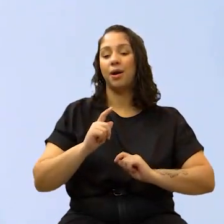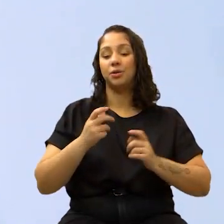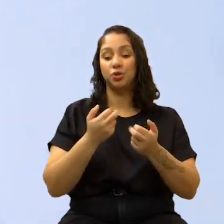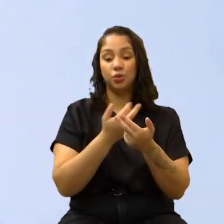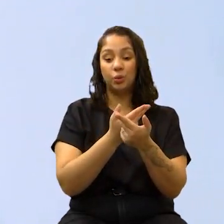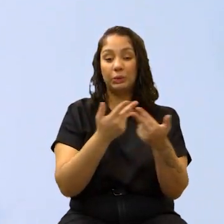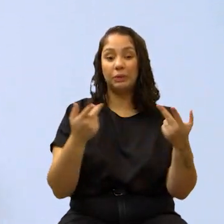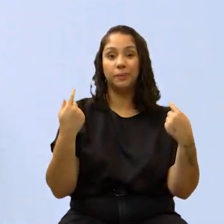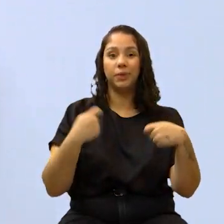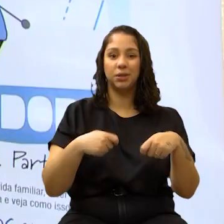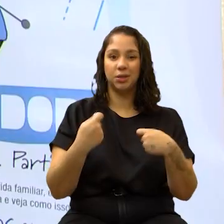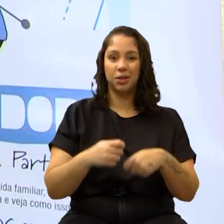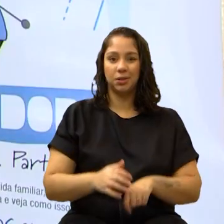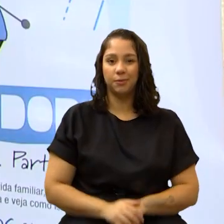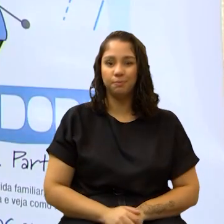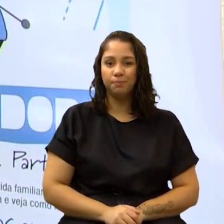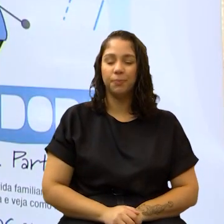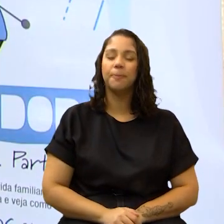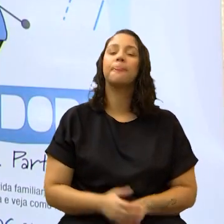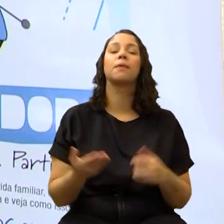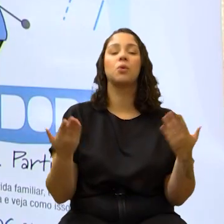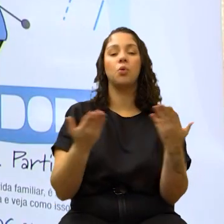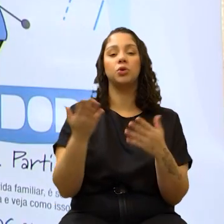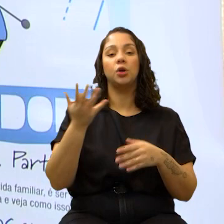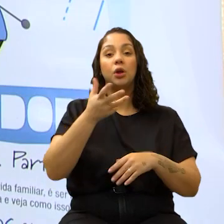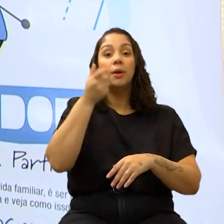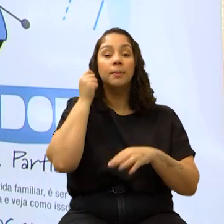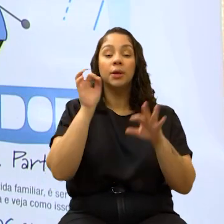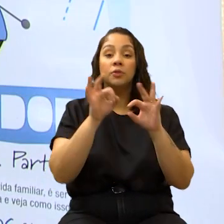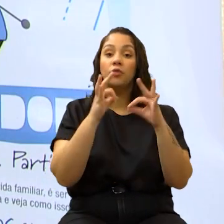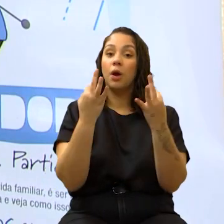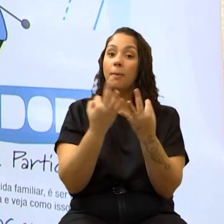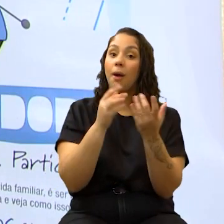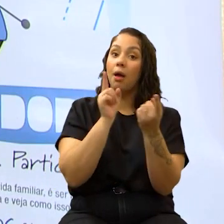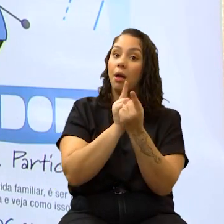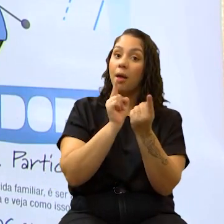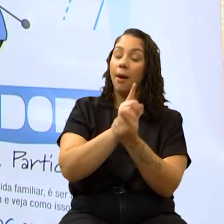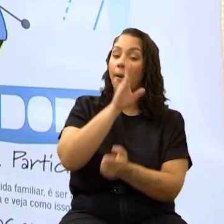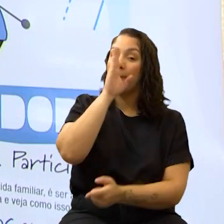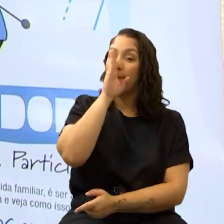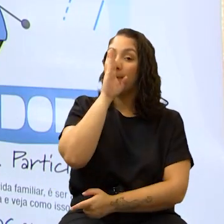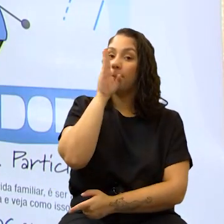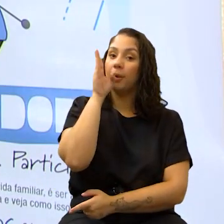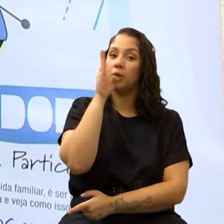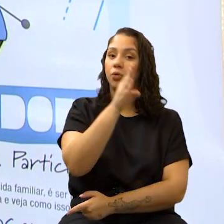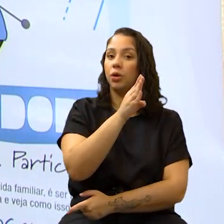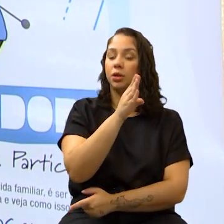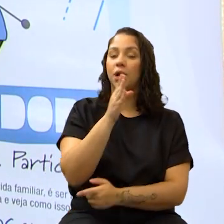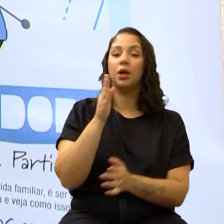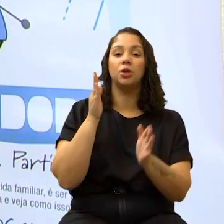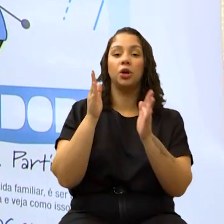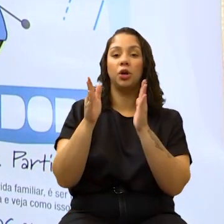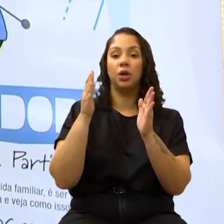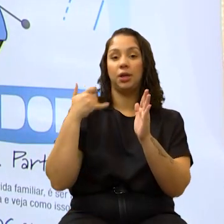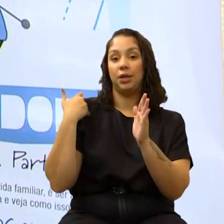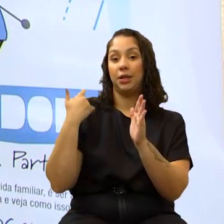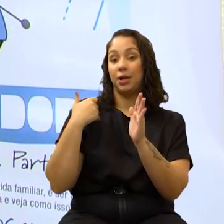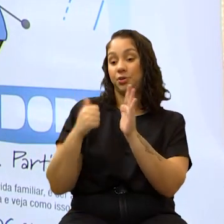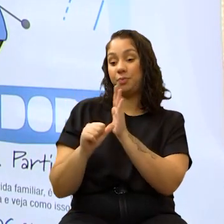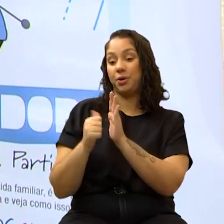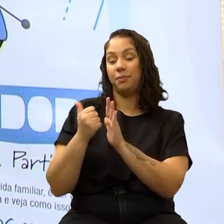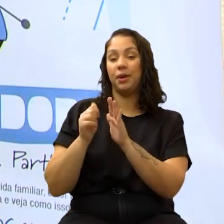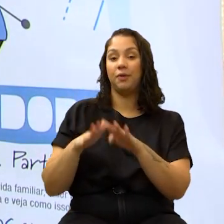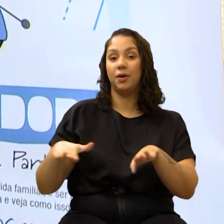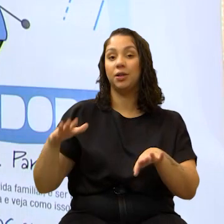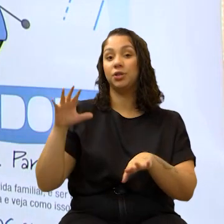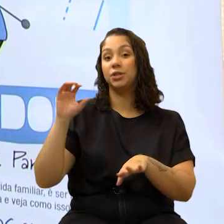para suprir a demanda. Hoje o acolhimento familiar, ele se propõe a atender prioritariamente essa faixa etária